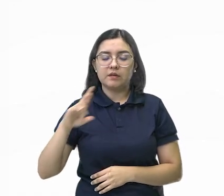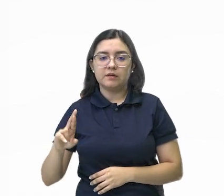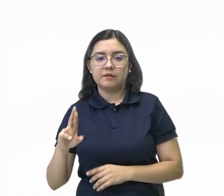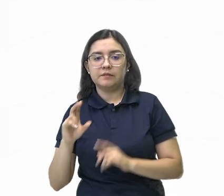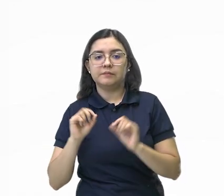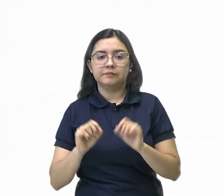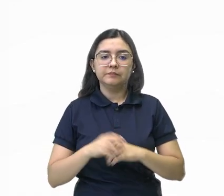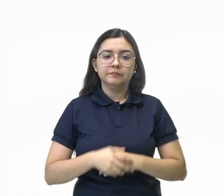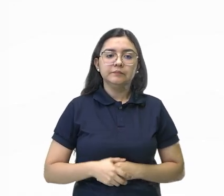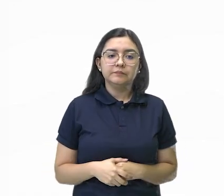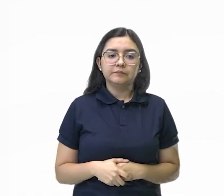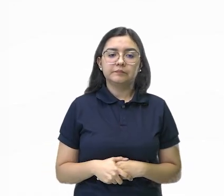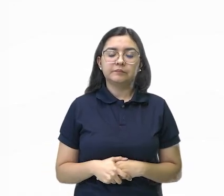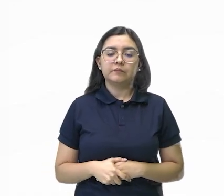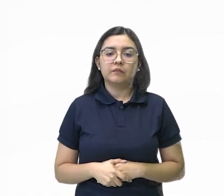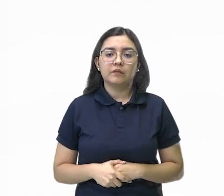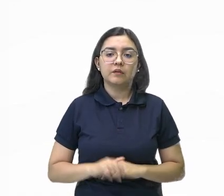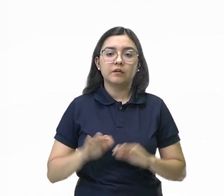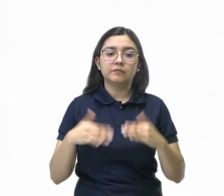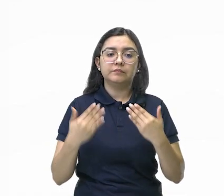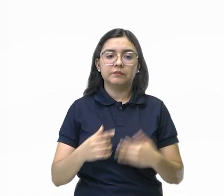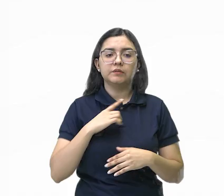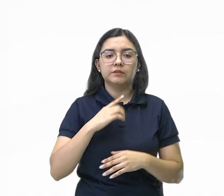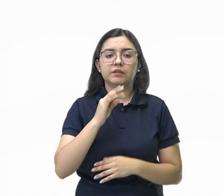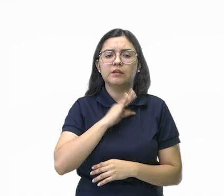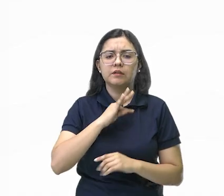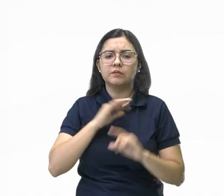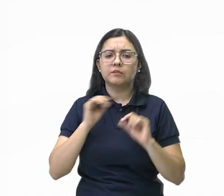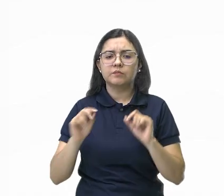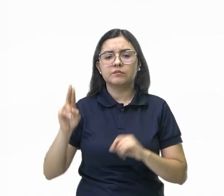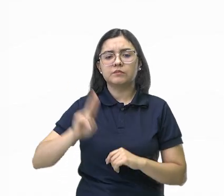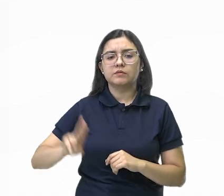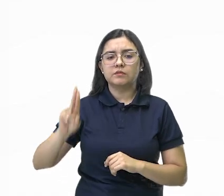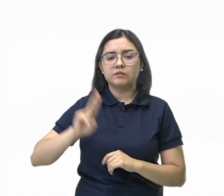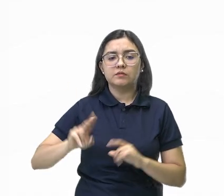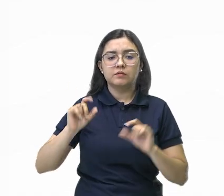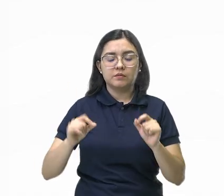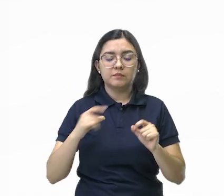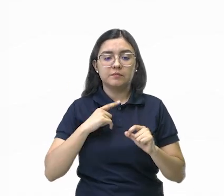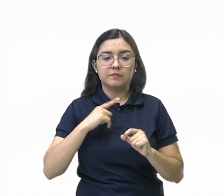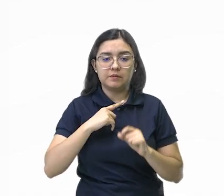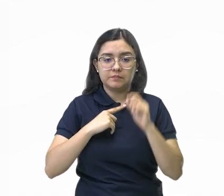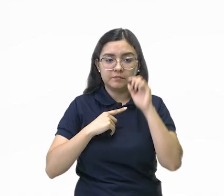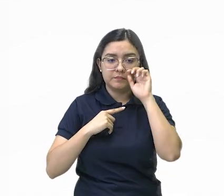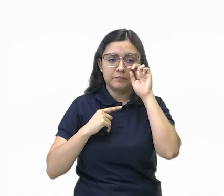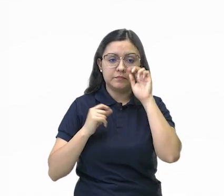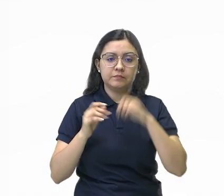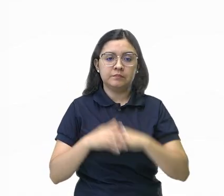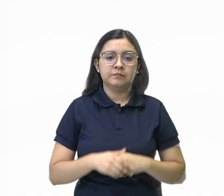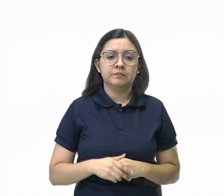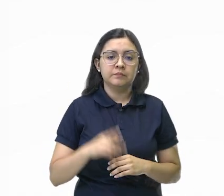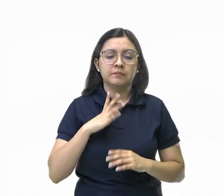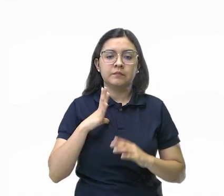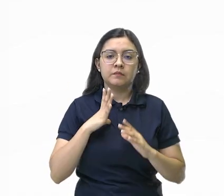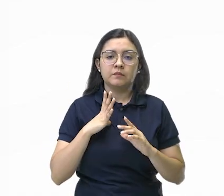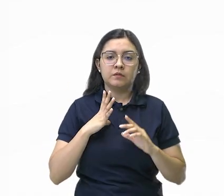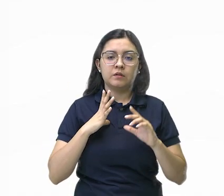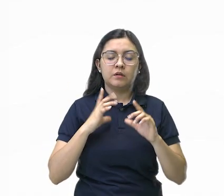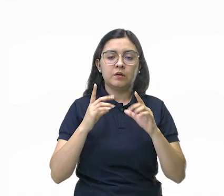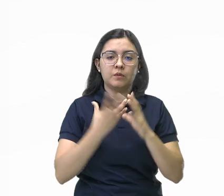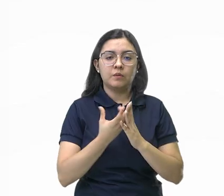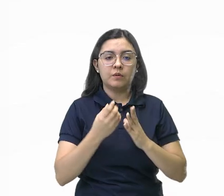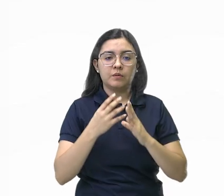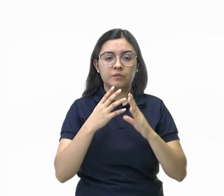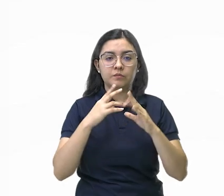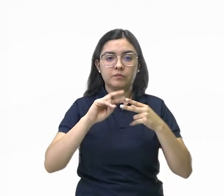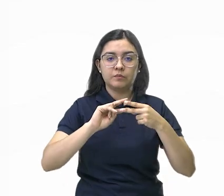reação em cadeia da polimerase. A técnica ela é utilizada para amplificar, né, para fazer cópias de pequena quantidade